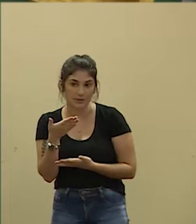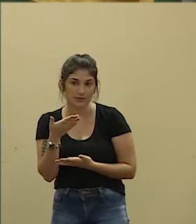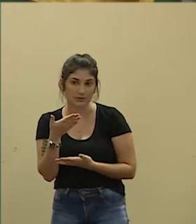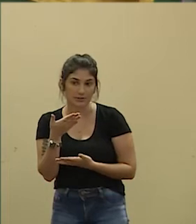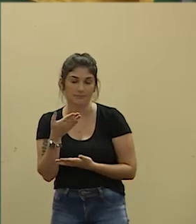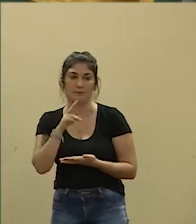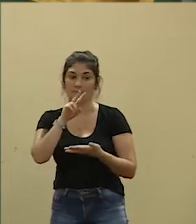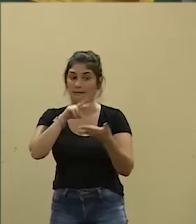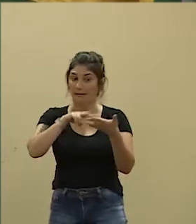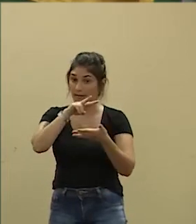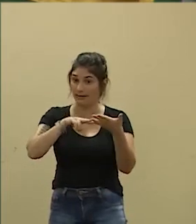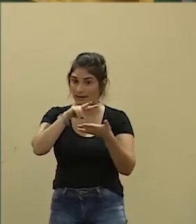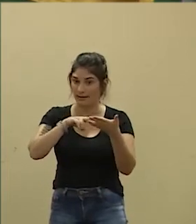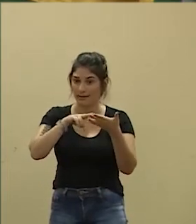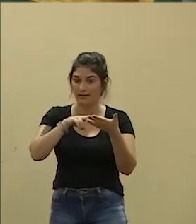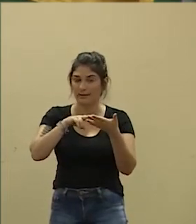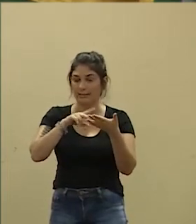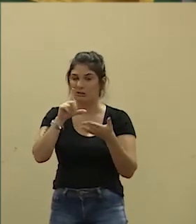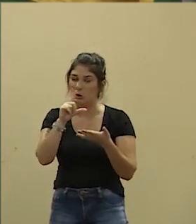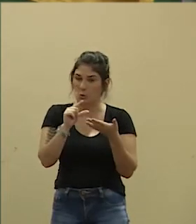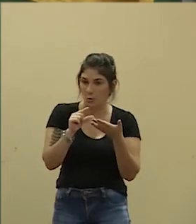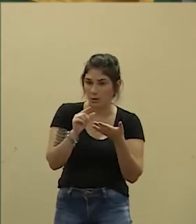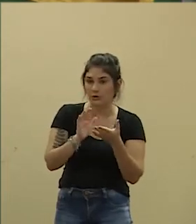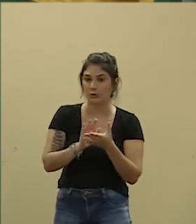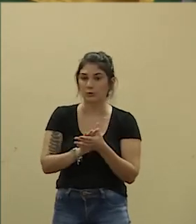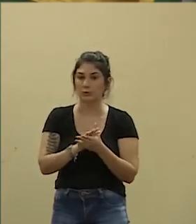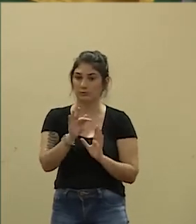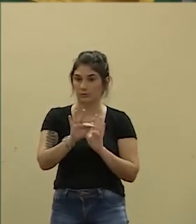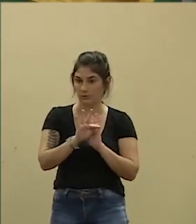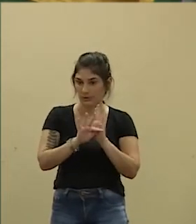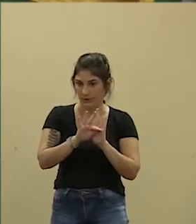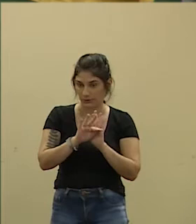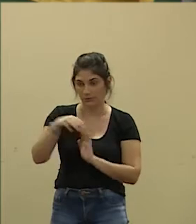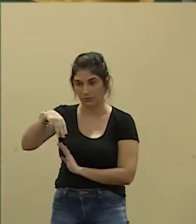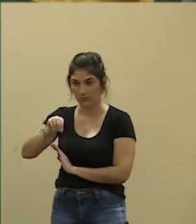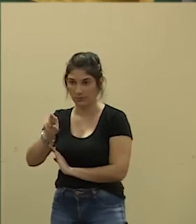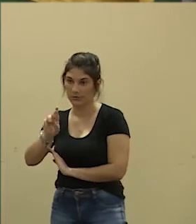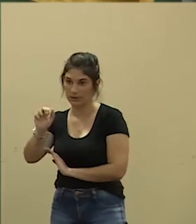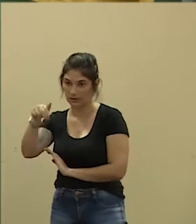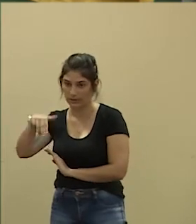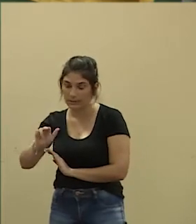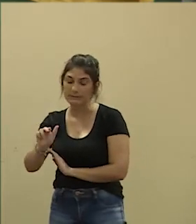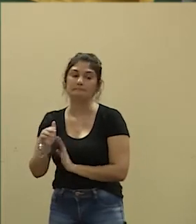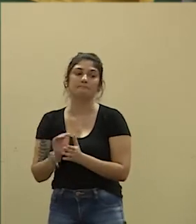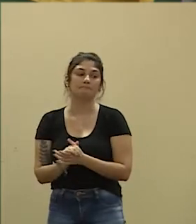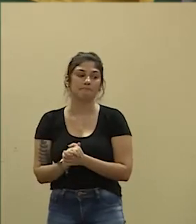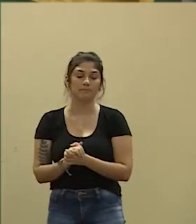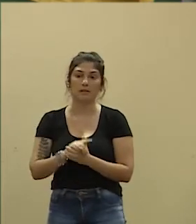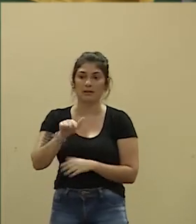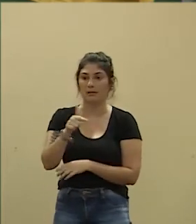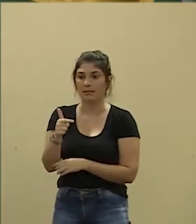ler esse trecho é bem curtinho né do do texto do professor moran em e aí depois a gente